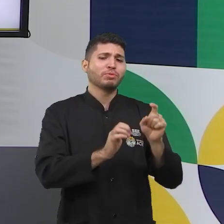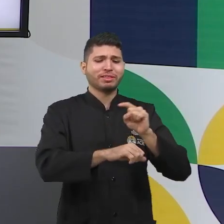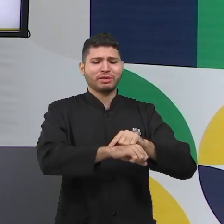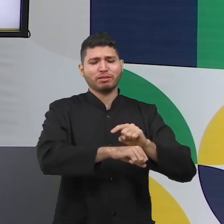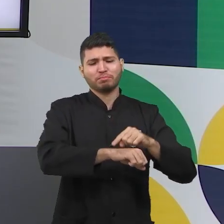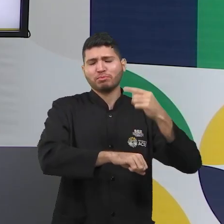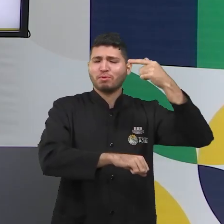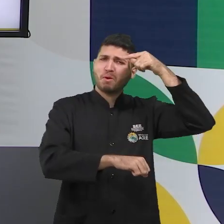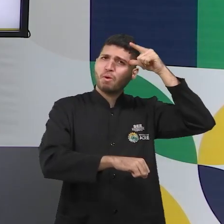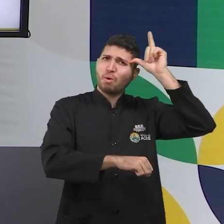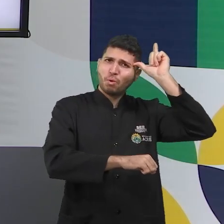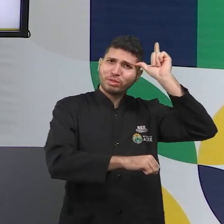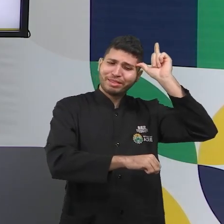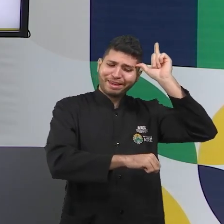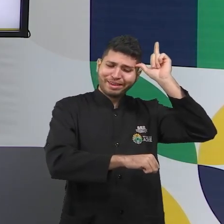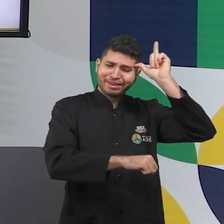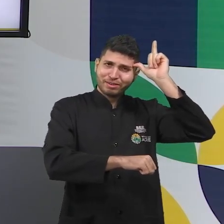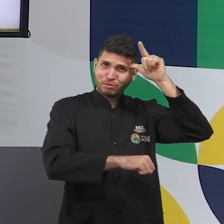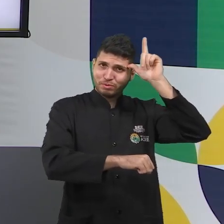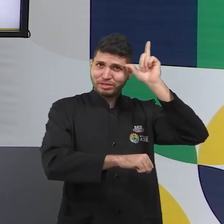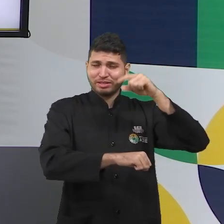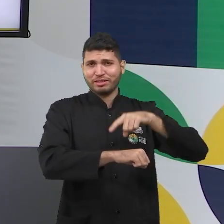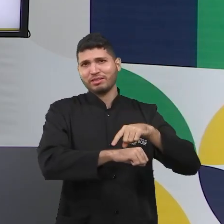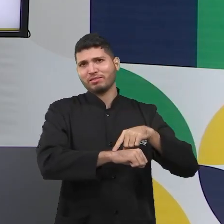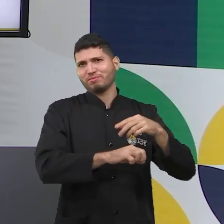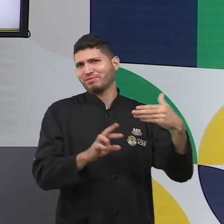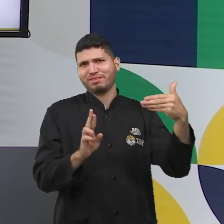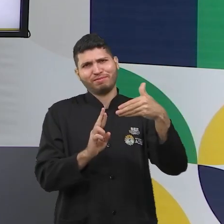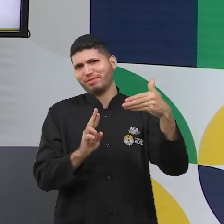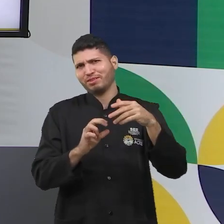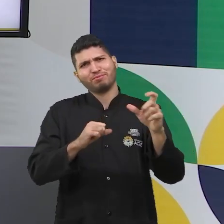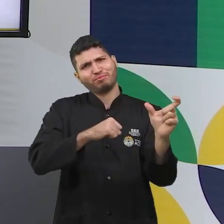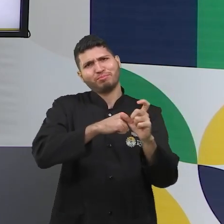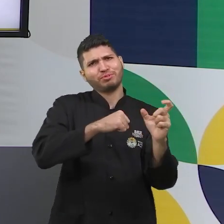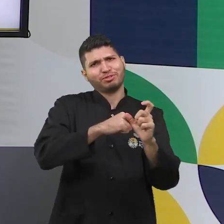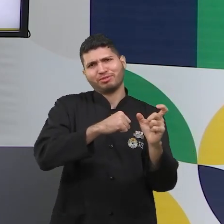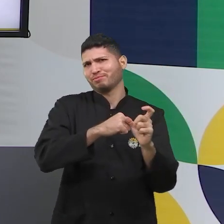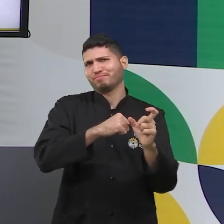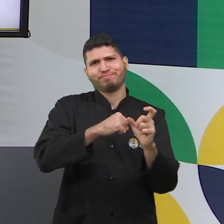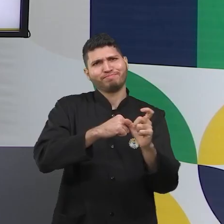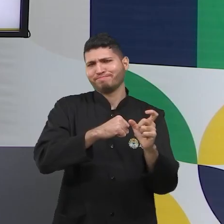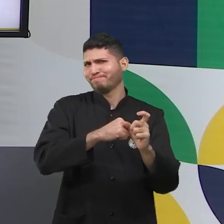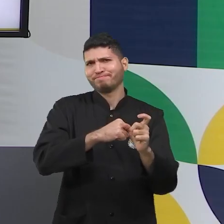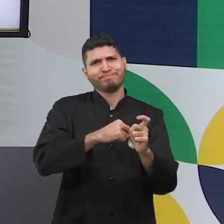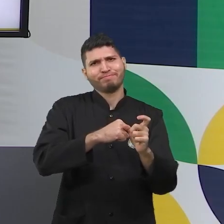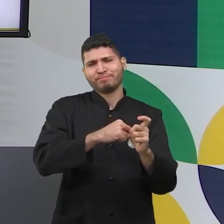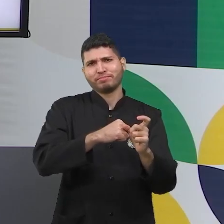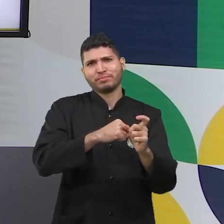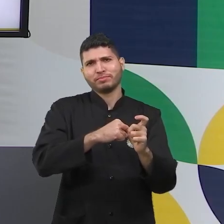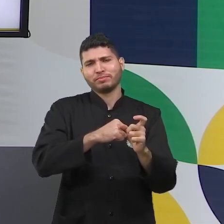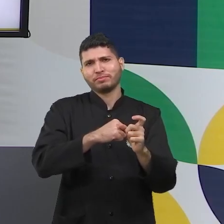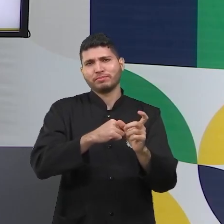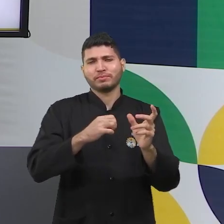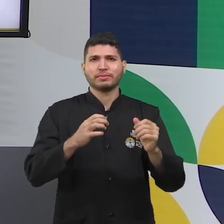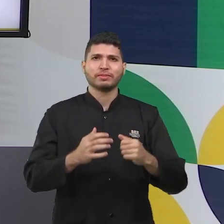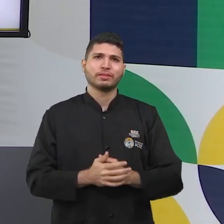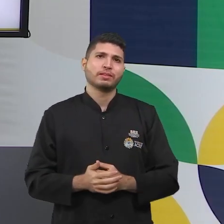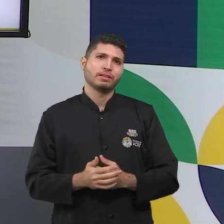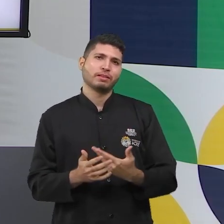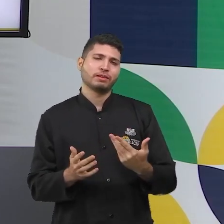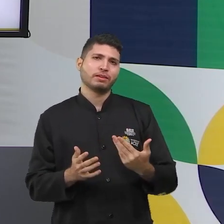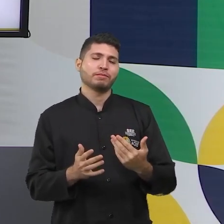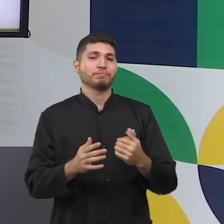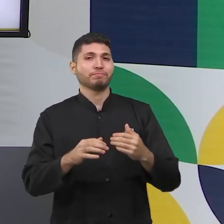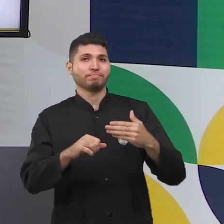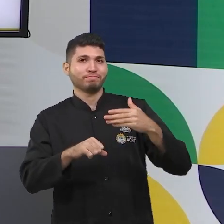Ontem. Então não se refere a um substantivo. Nesse caso, é um termo indicativo de tempo.